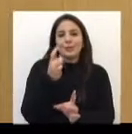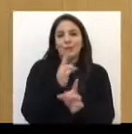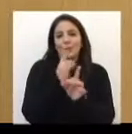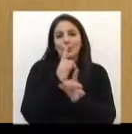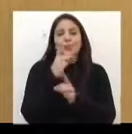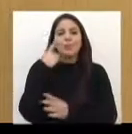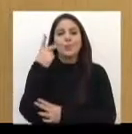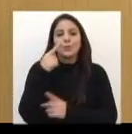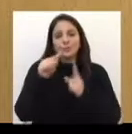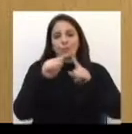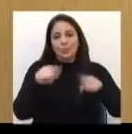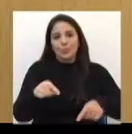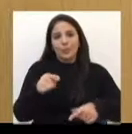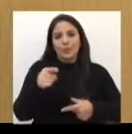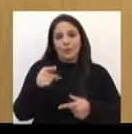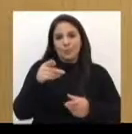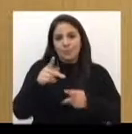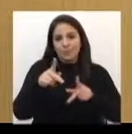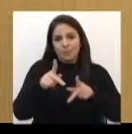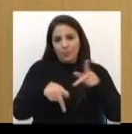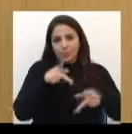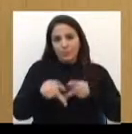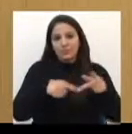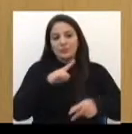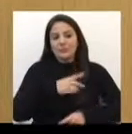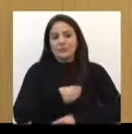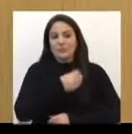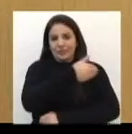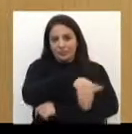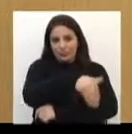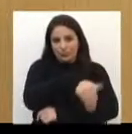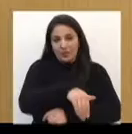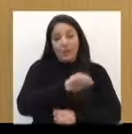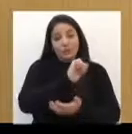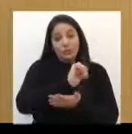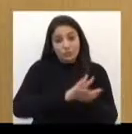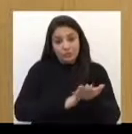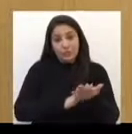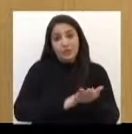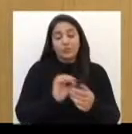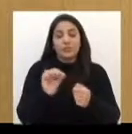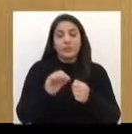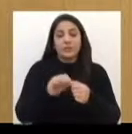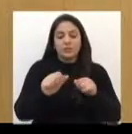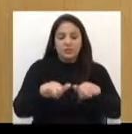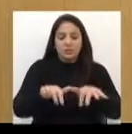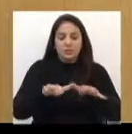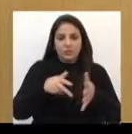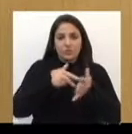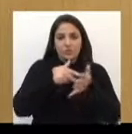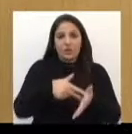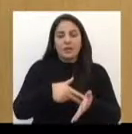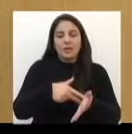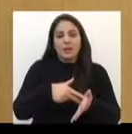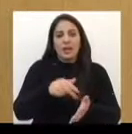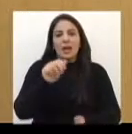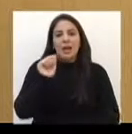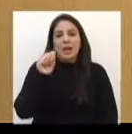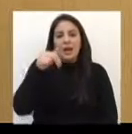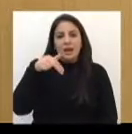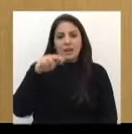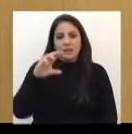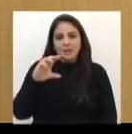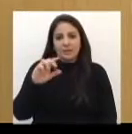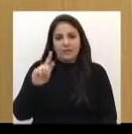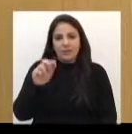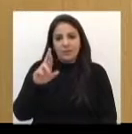públicas para a população em situação de rua. A atividade será realizada no auditório da Faculdade Anhanguera, na